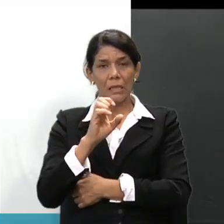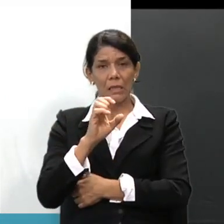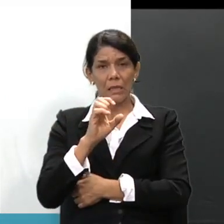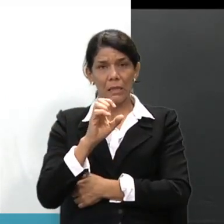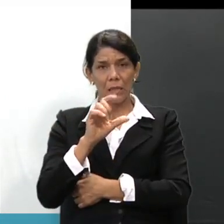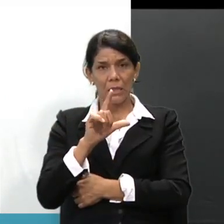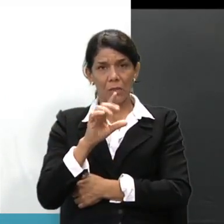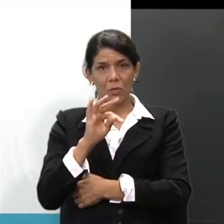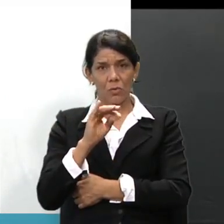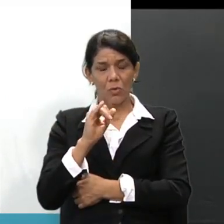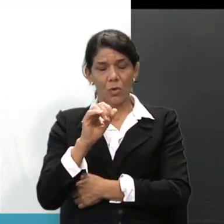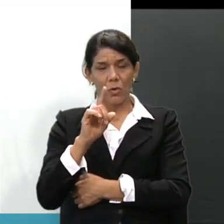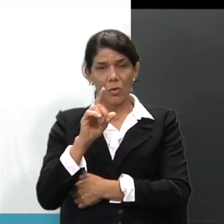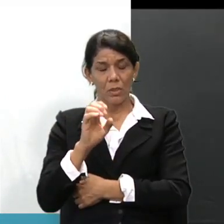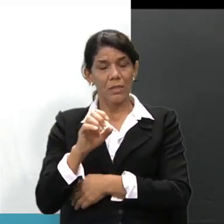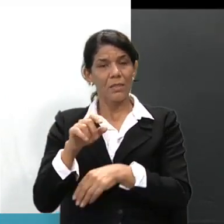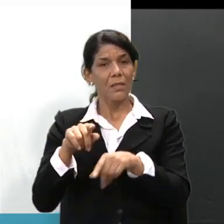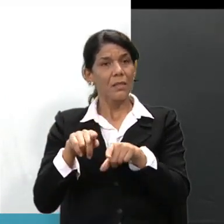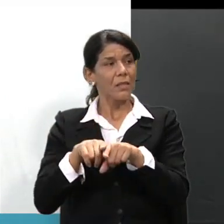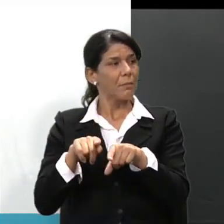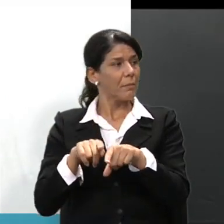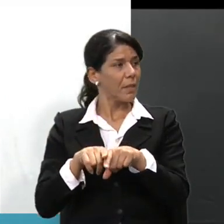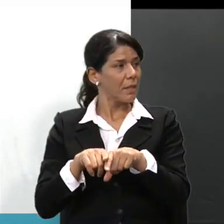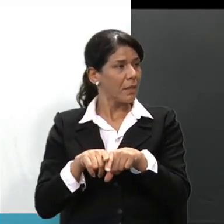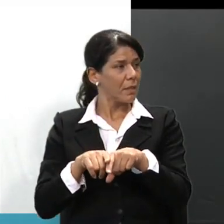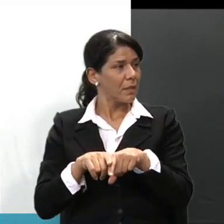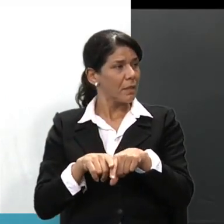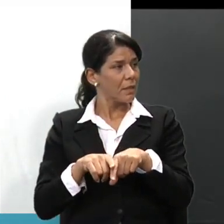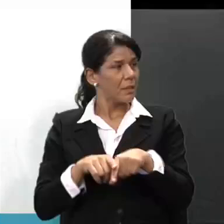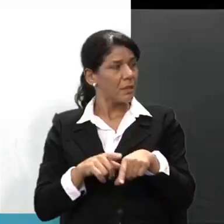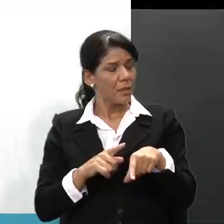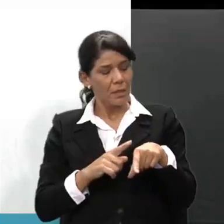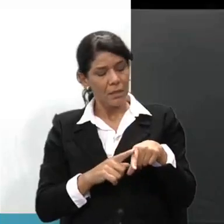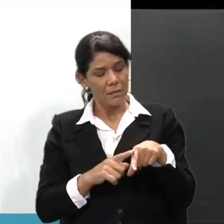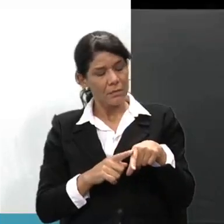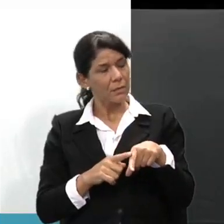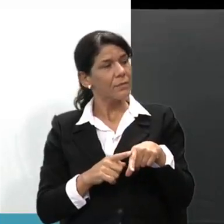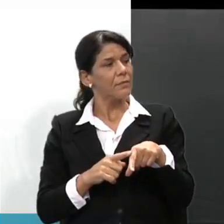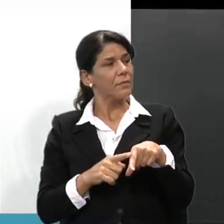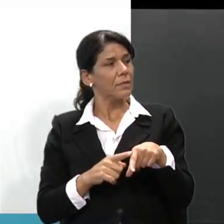vasto lateral da coxa, tá? Que é essa parte, então,